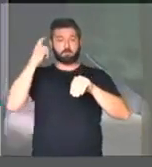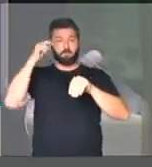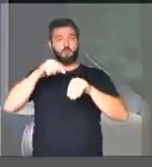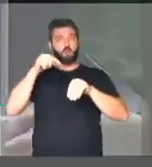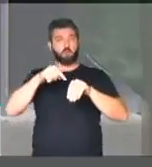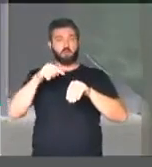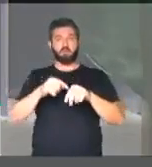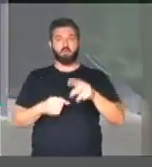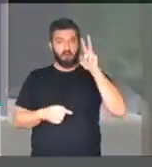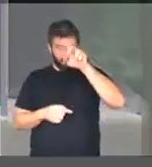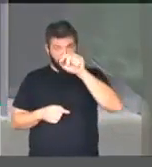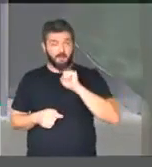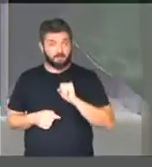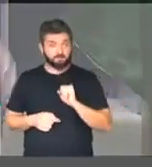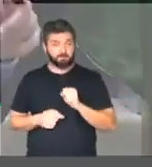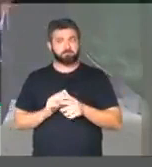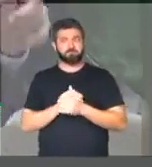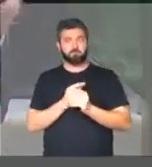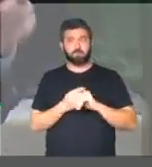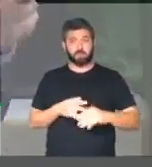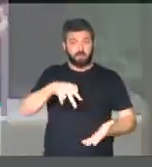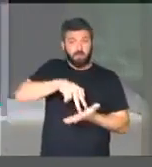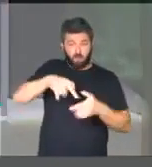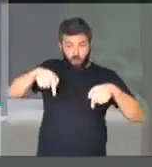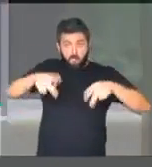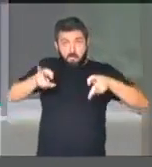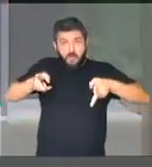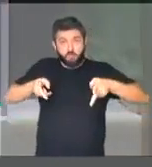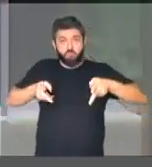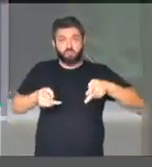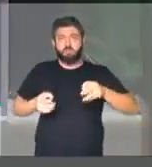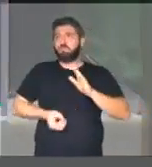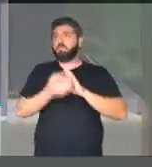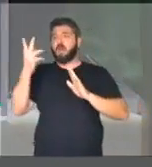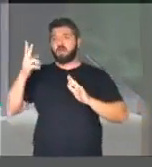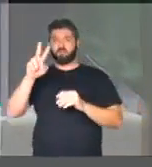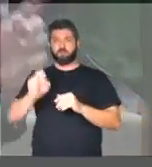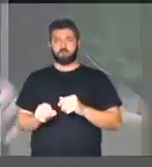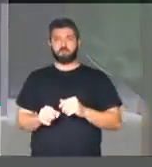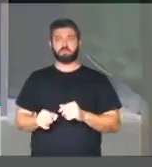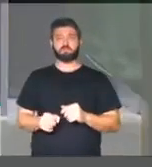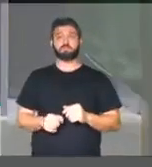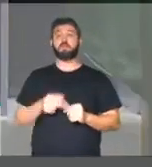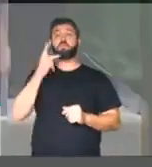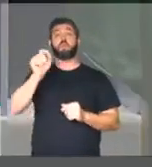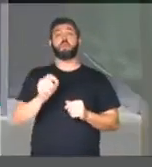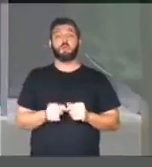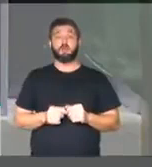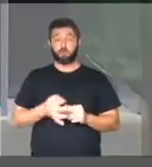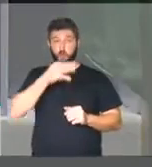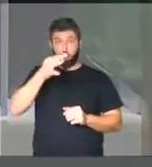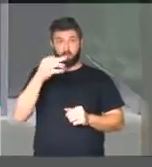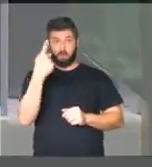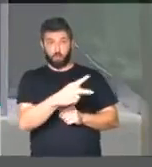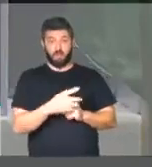é bom lembrar que, aqui desta tribuna, em várias oportunidades, ele disse que, na sua opinião,